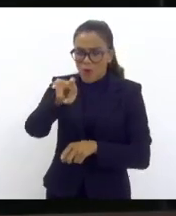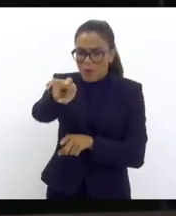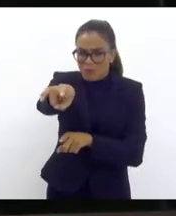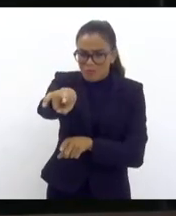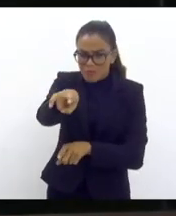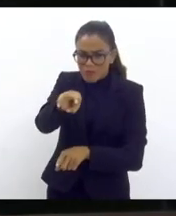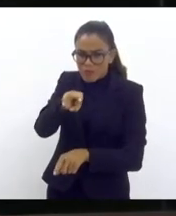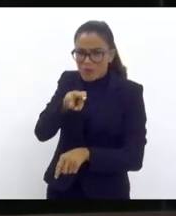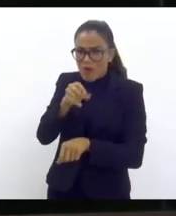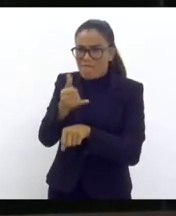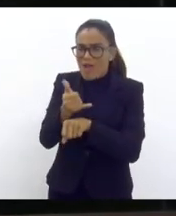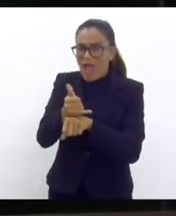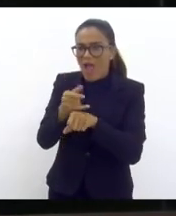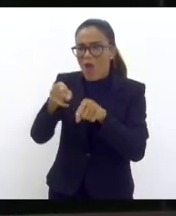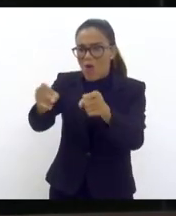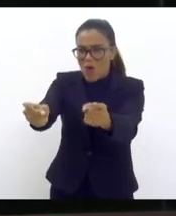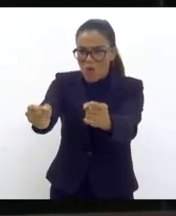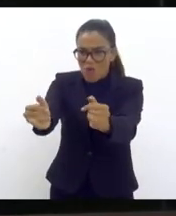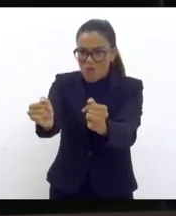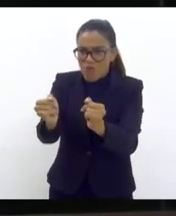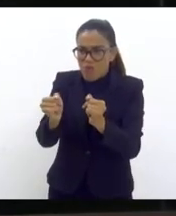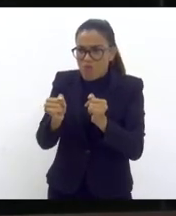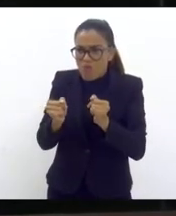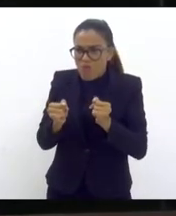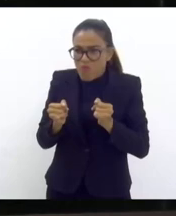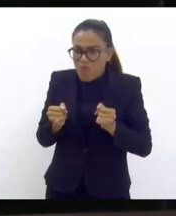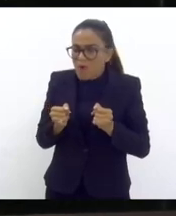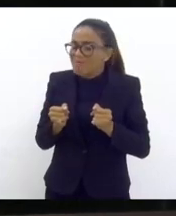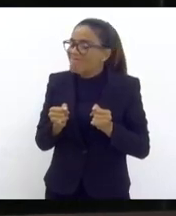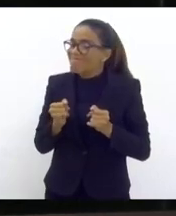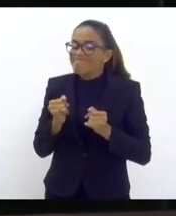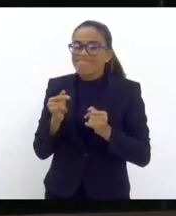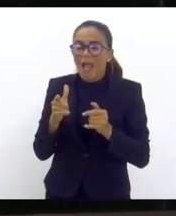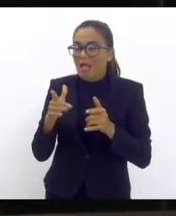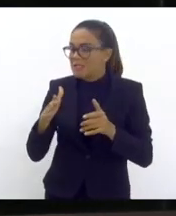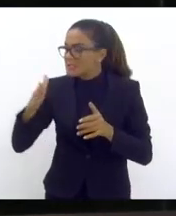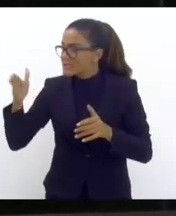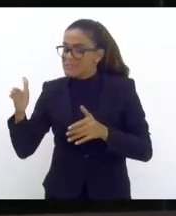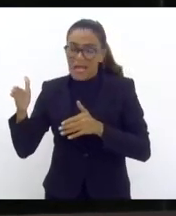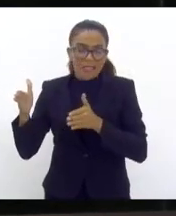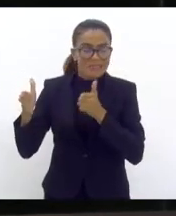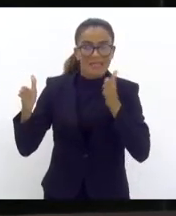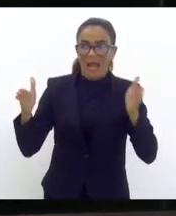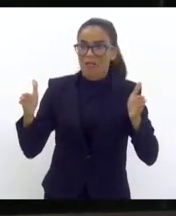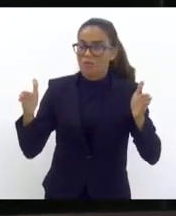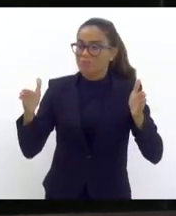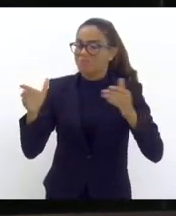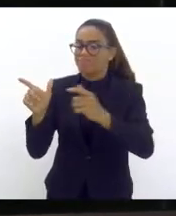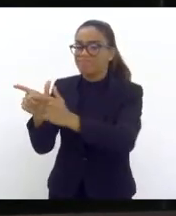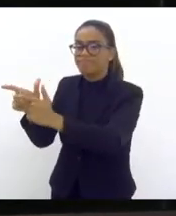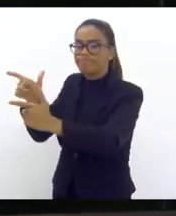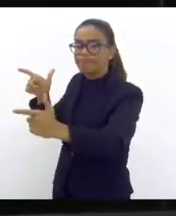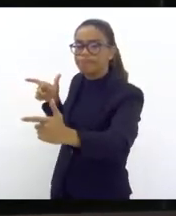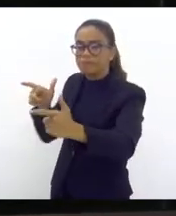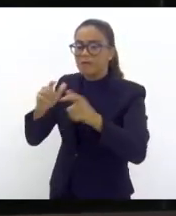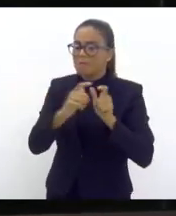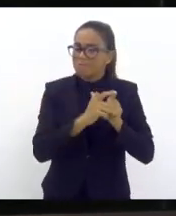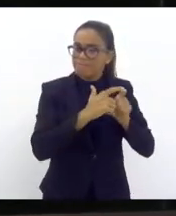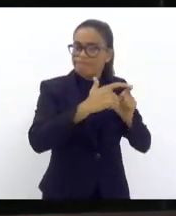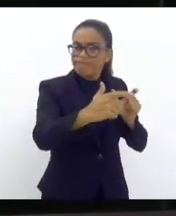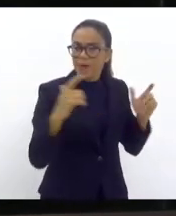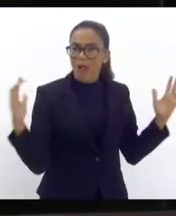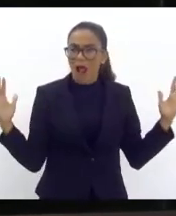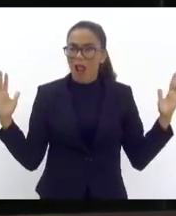trilhos da linha Terra crescimento desordenado à beira das Linhas férreas nada que a